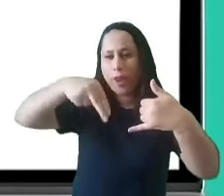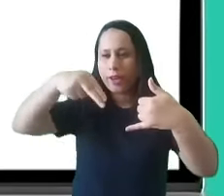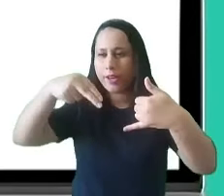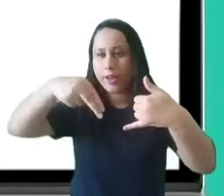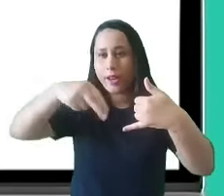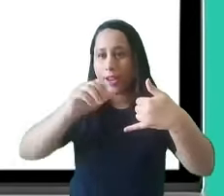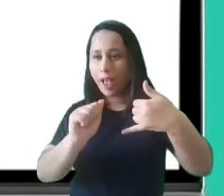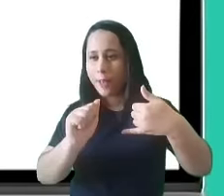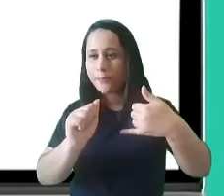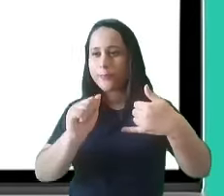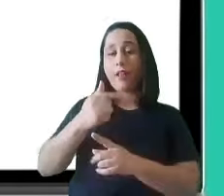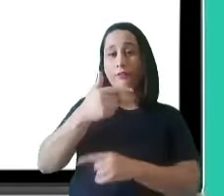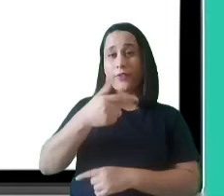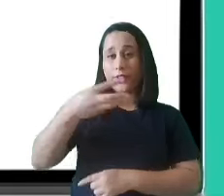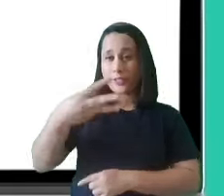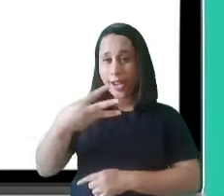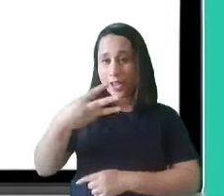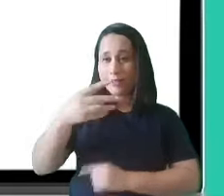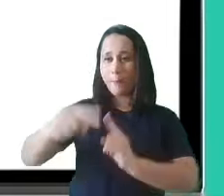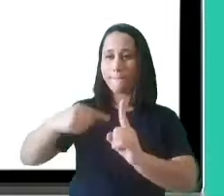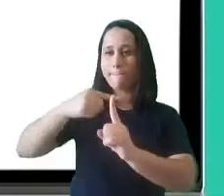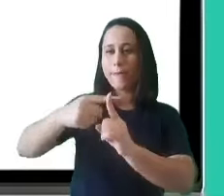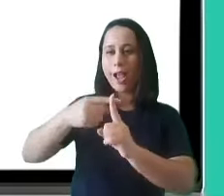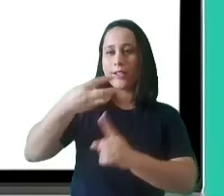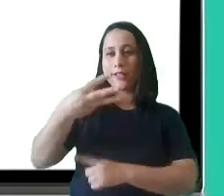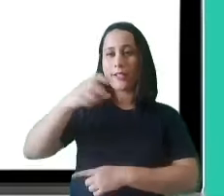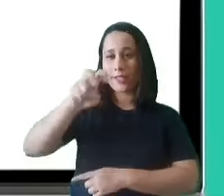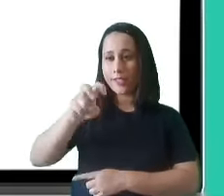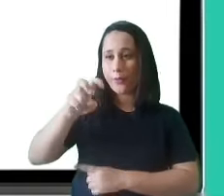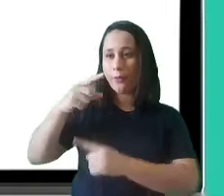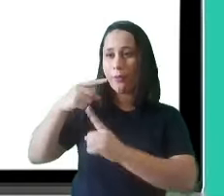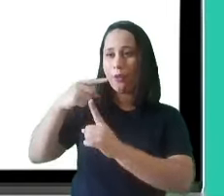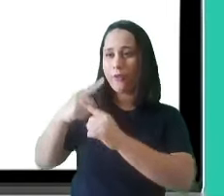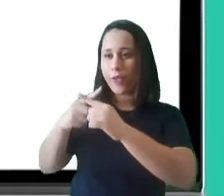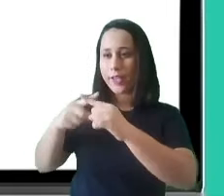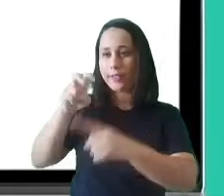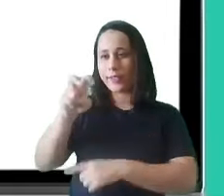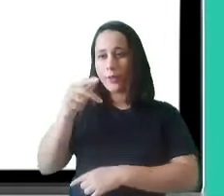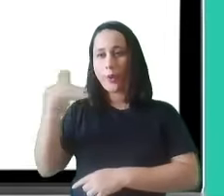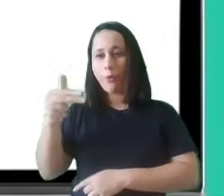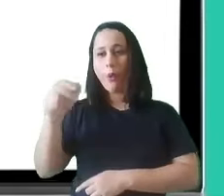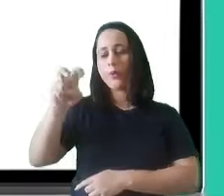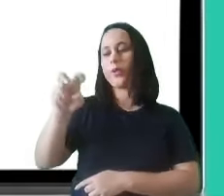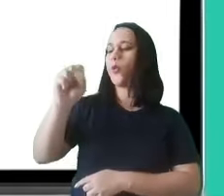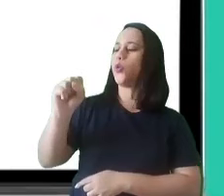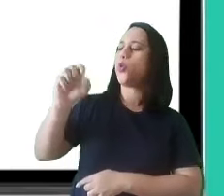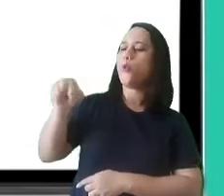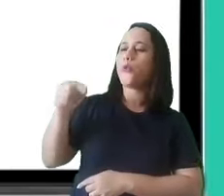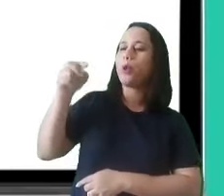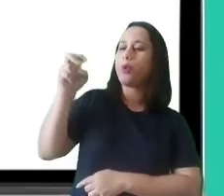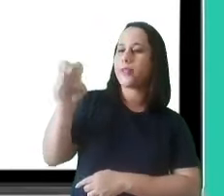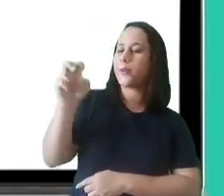de sódio, eu obtenho, consultando a tabela periódica, massa do sódio, 23, a massa do cloro,